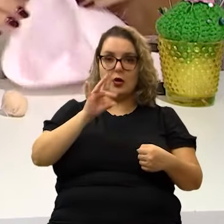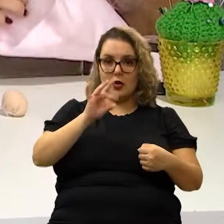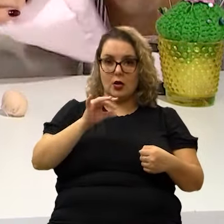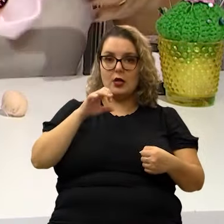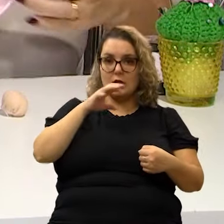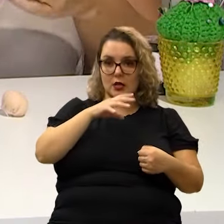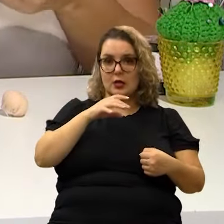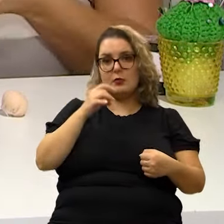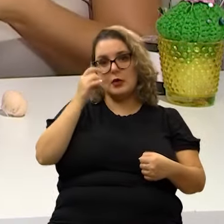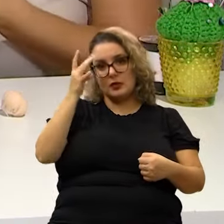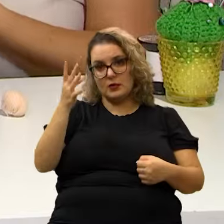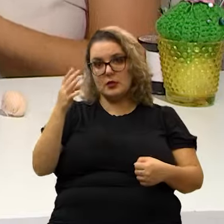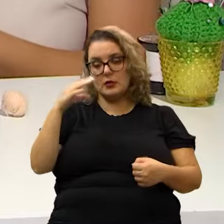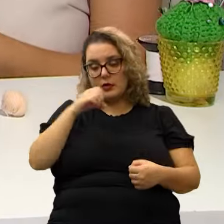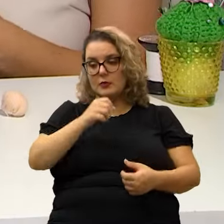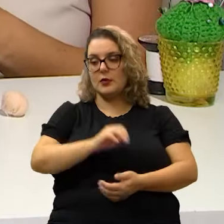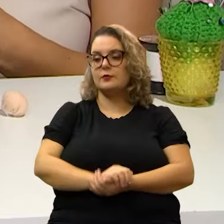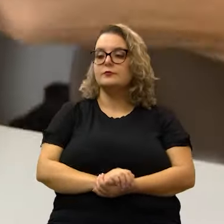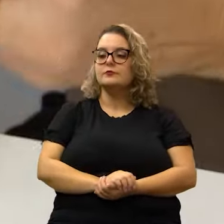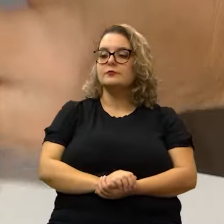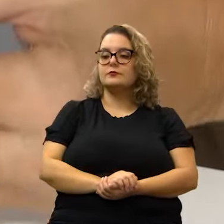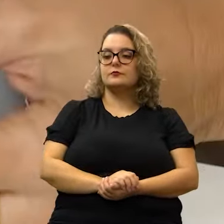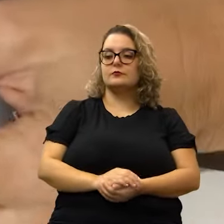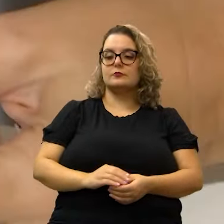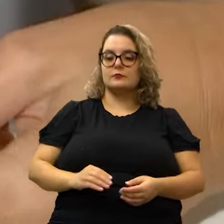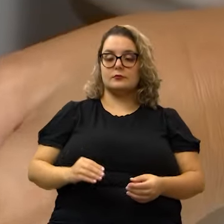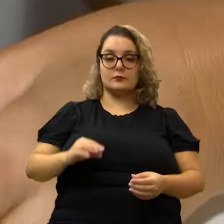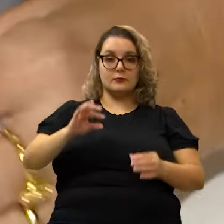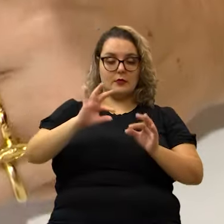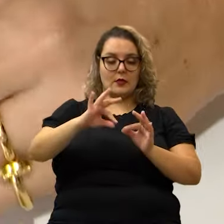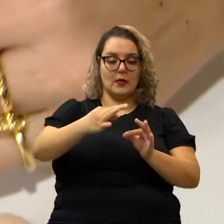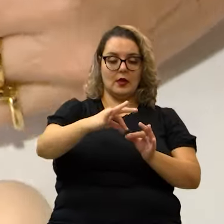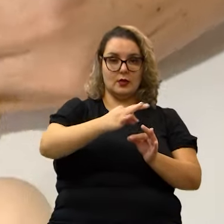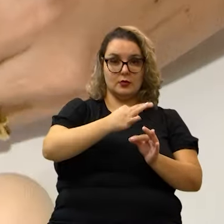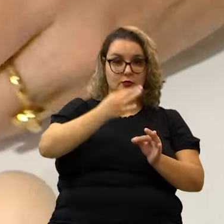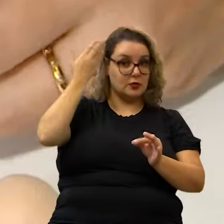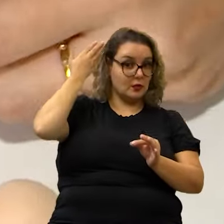eu vou posicionar o chapéu, lembrando de deixar a costura para trás.